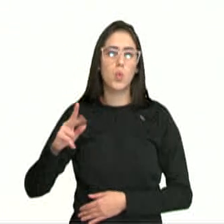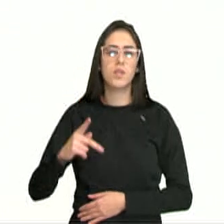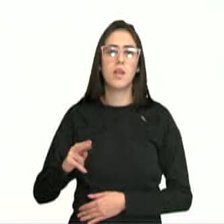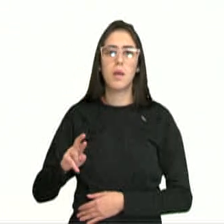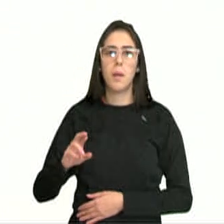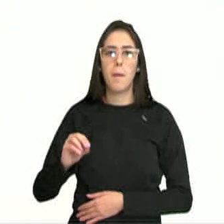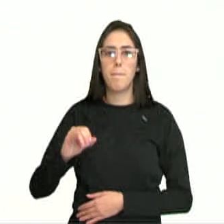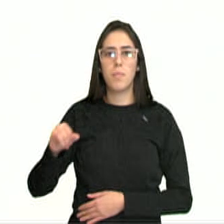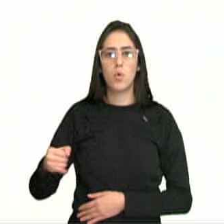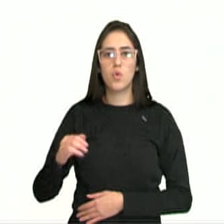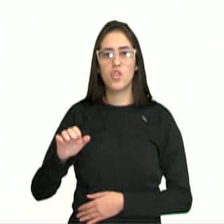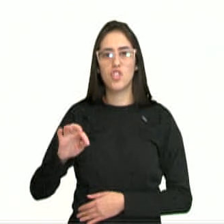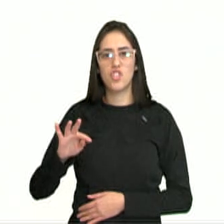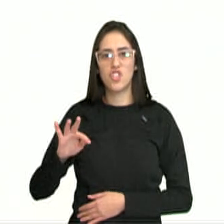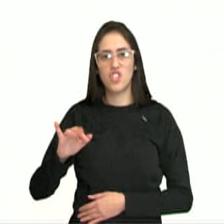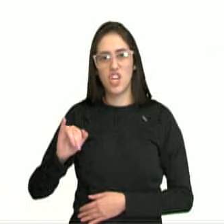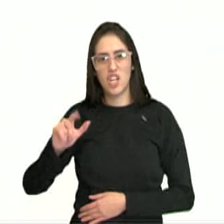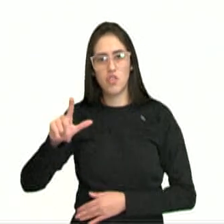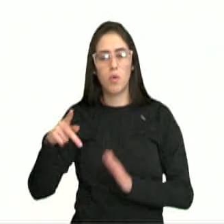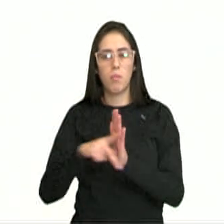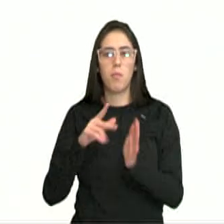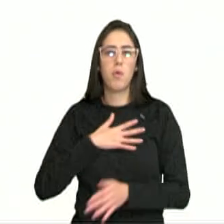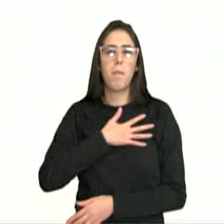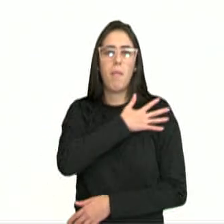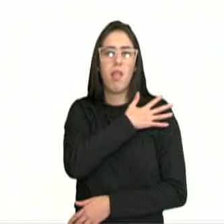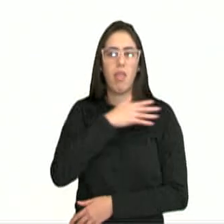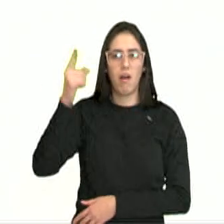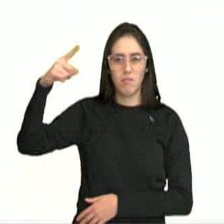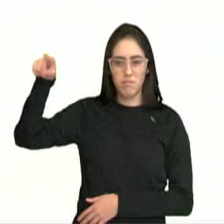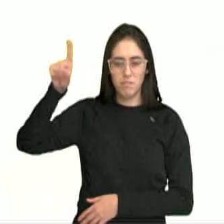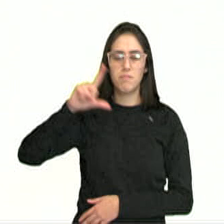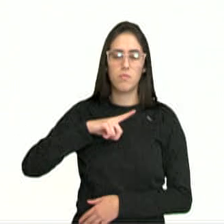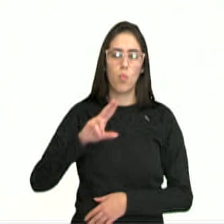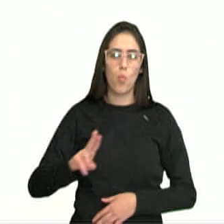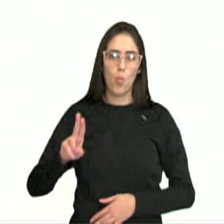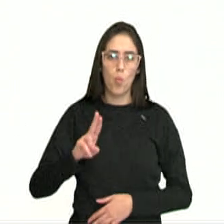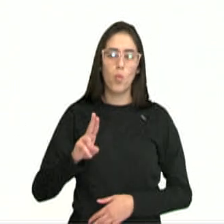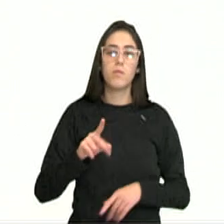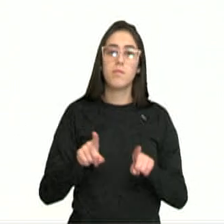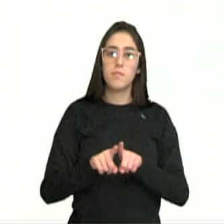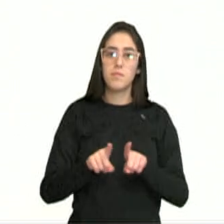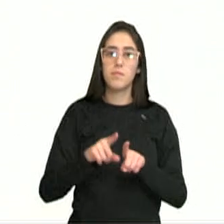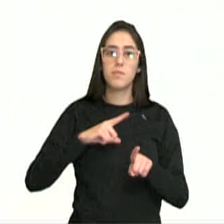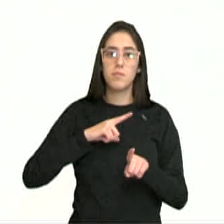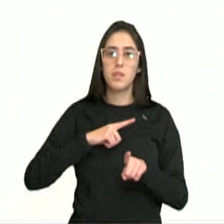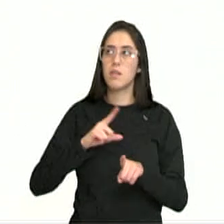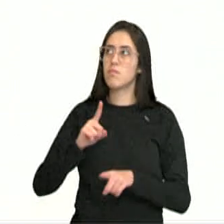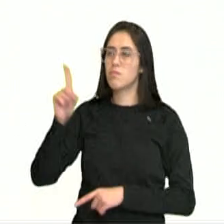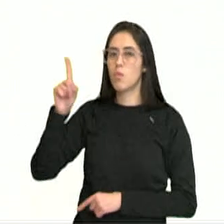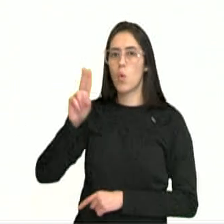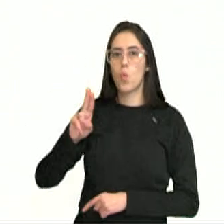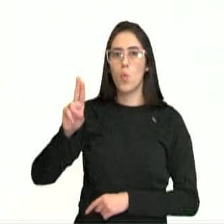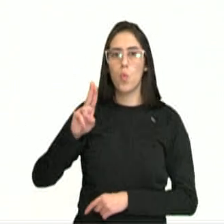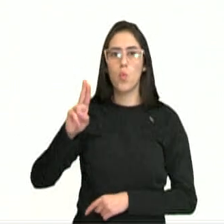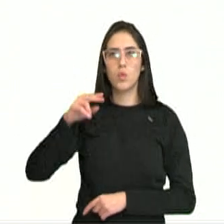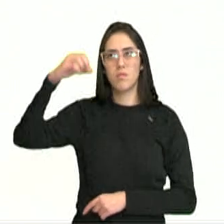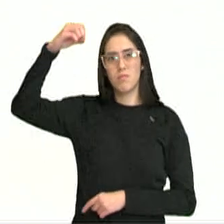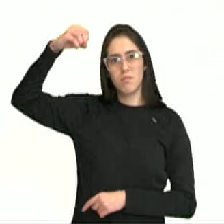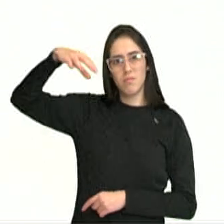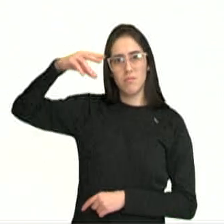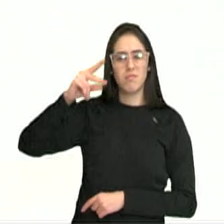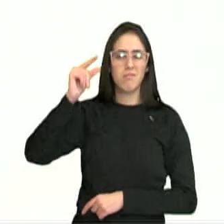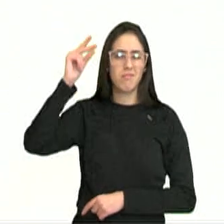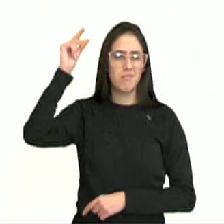fins militares. Também as suas ligas são utilizadas como filamento de lâmpadas incandescentes, aquelas lâmpadas